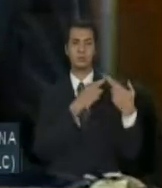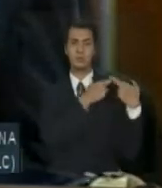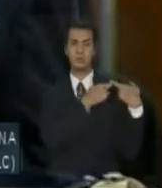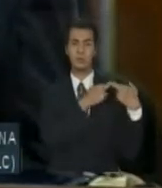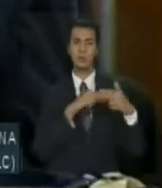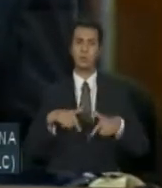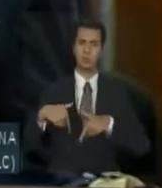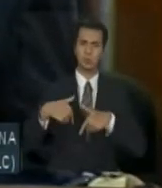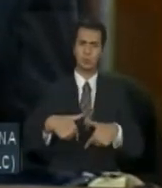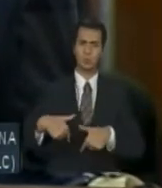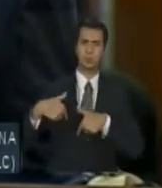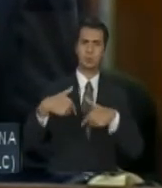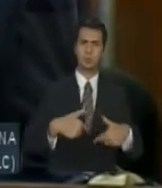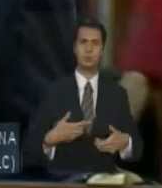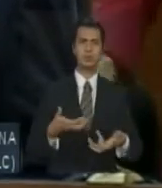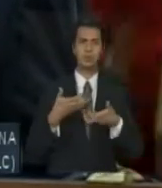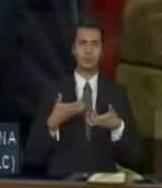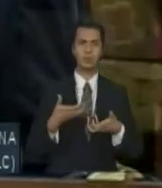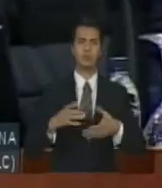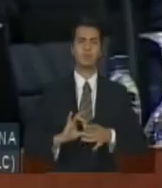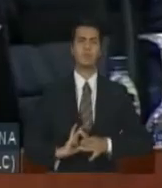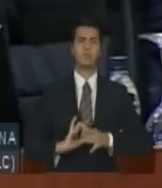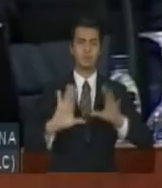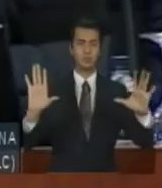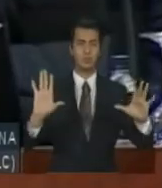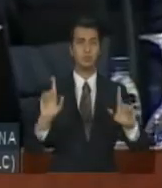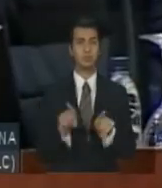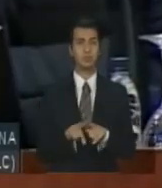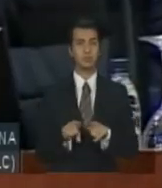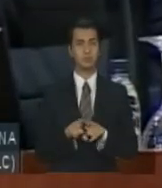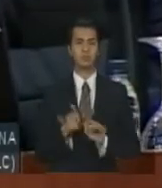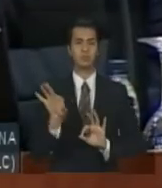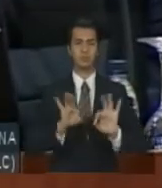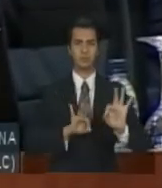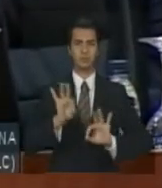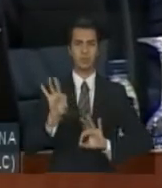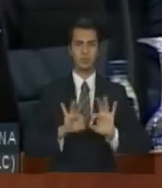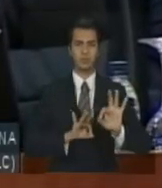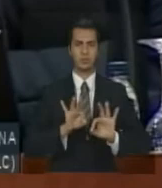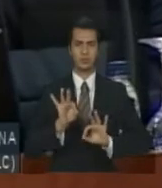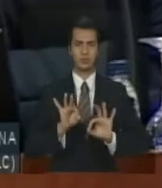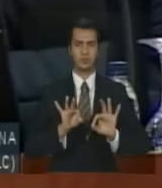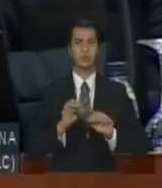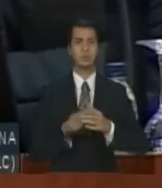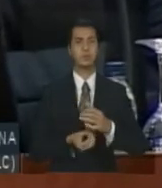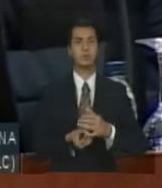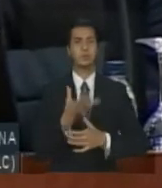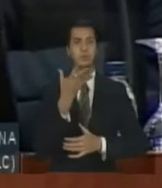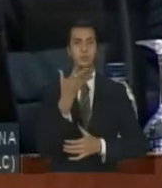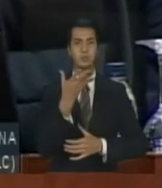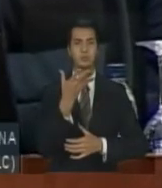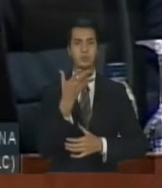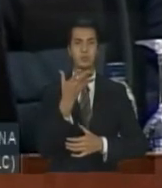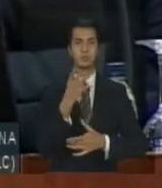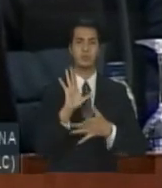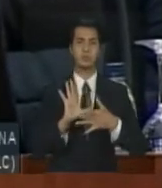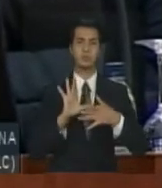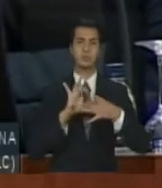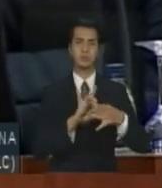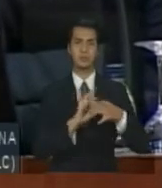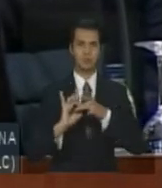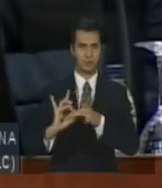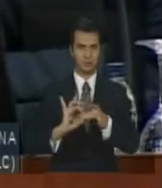de libertação, mas por um projeto de constituir a